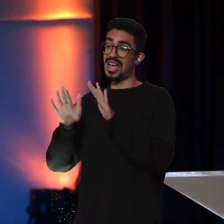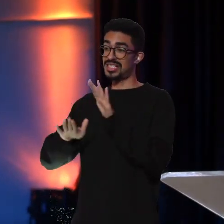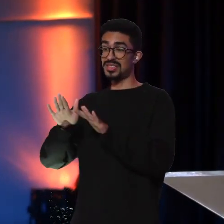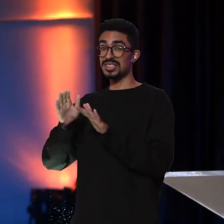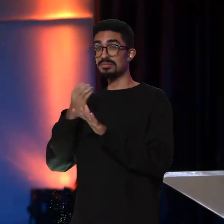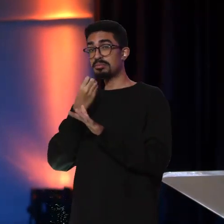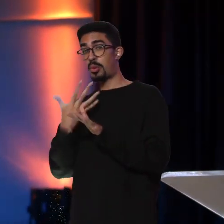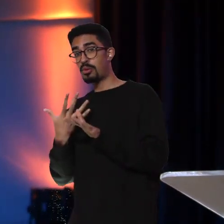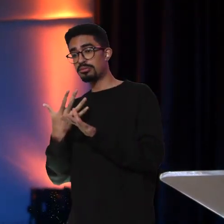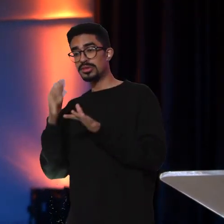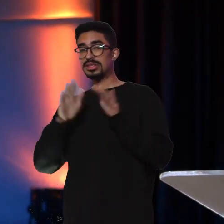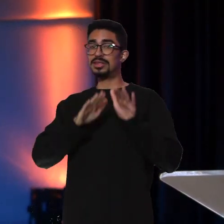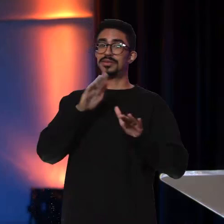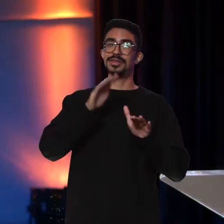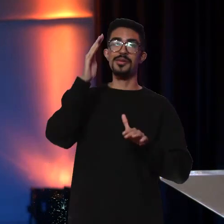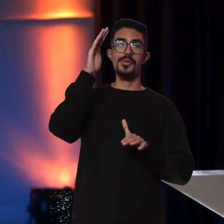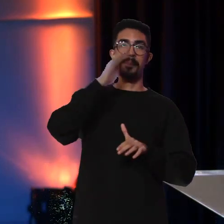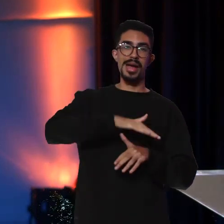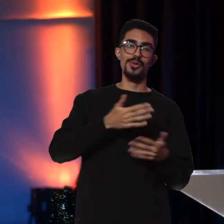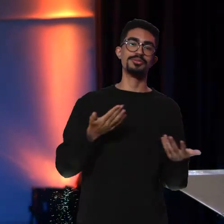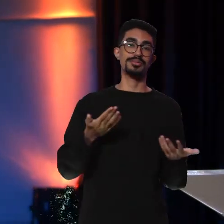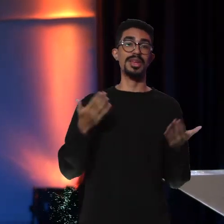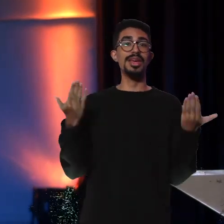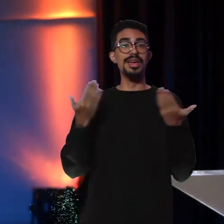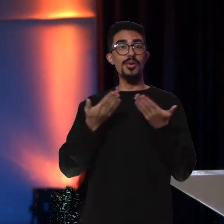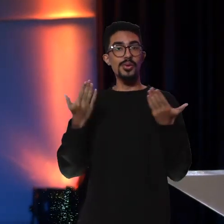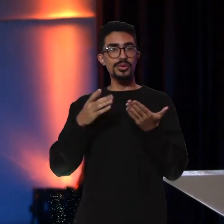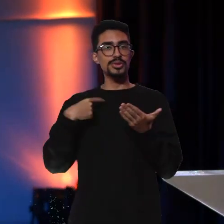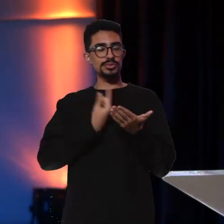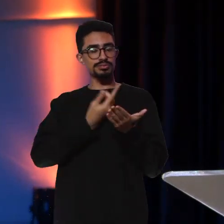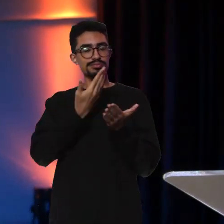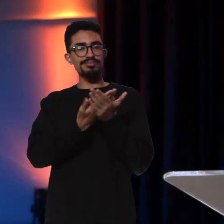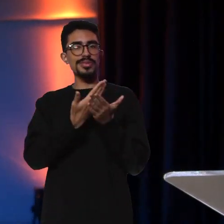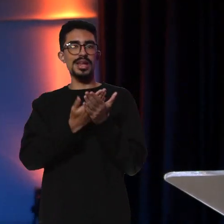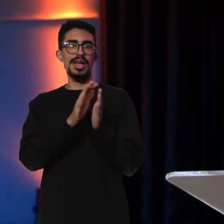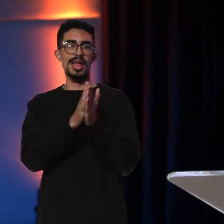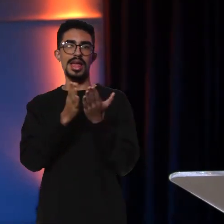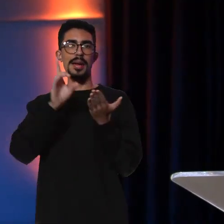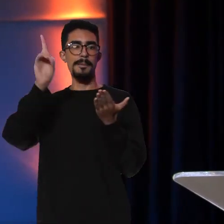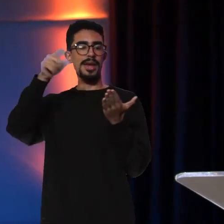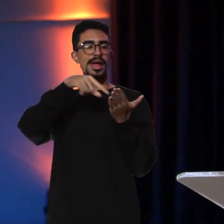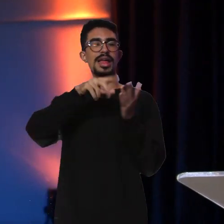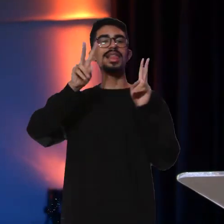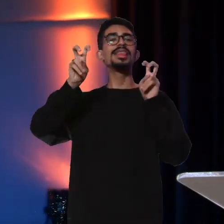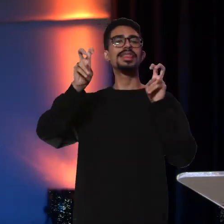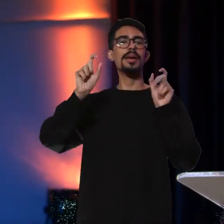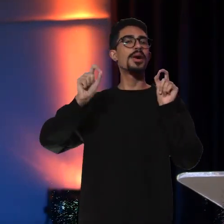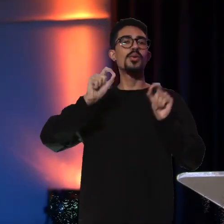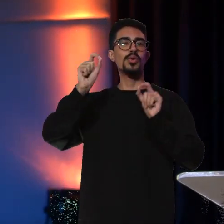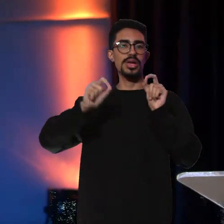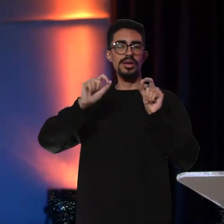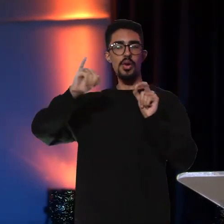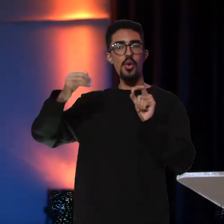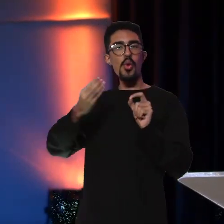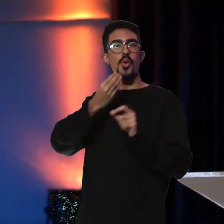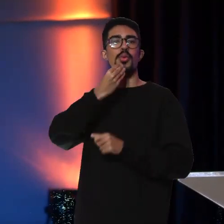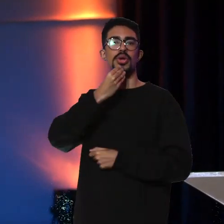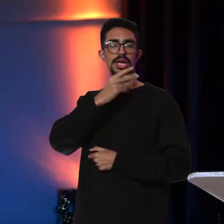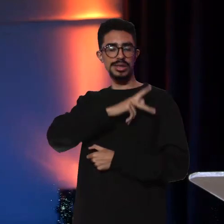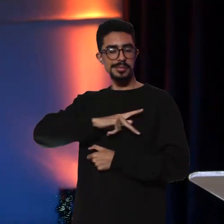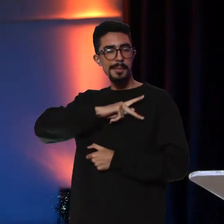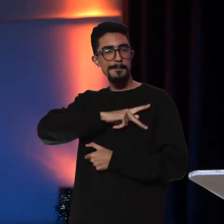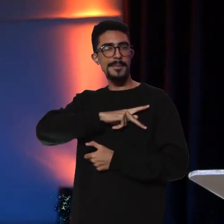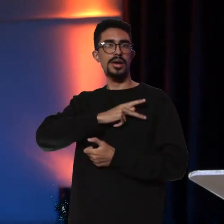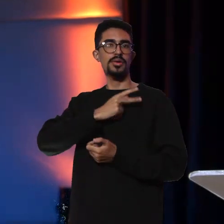Quero olhar para a palavra de Deus com você hoje, para esse tema, uma janela de oportunidade. Quando Paulo escreve a segunda carta